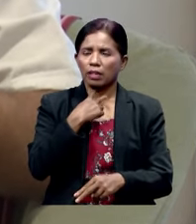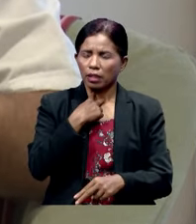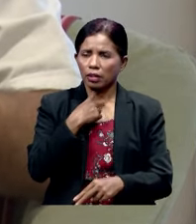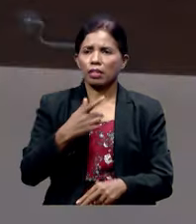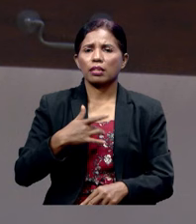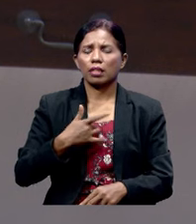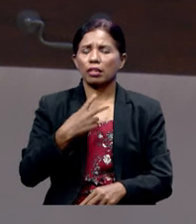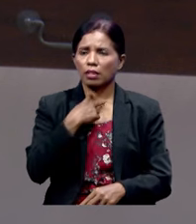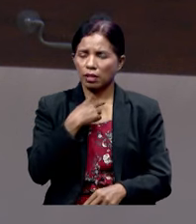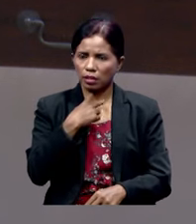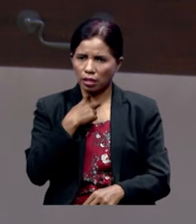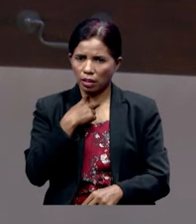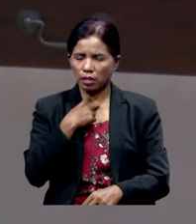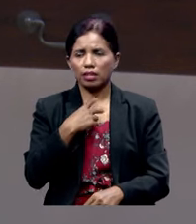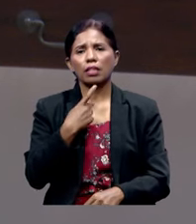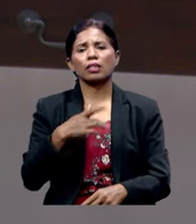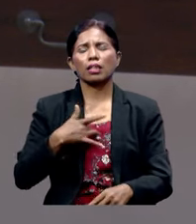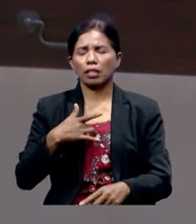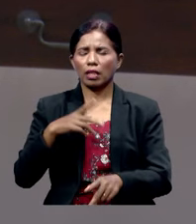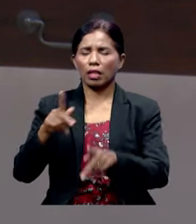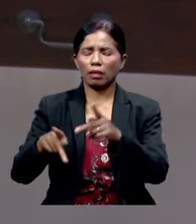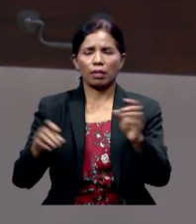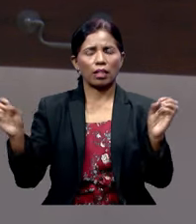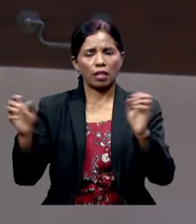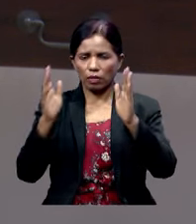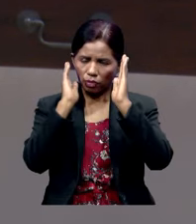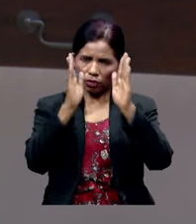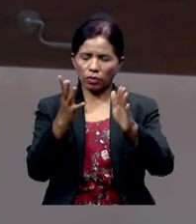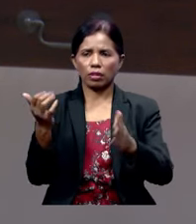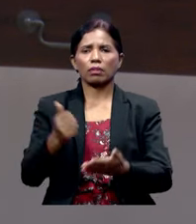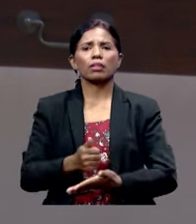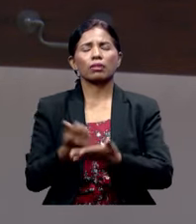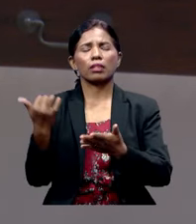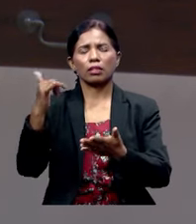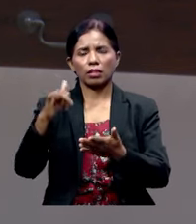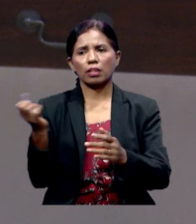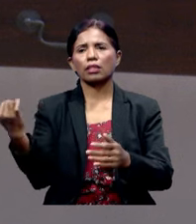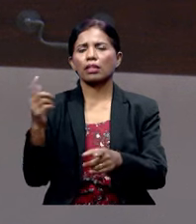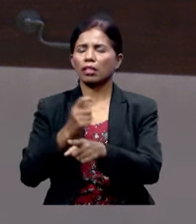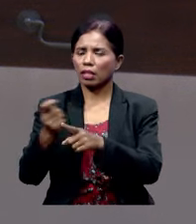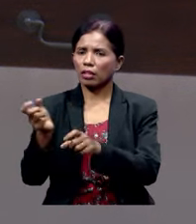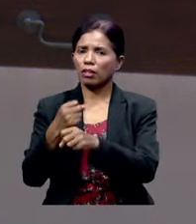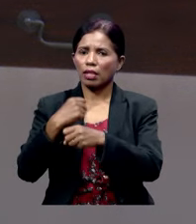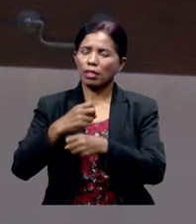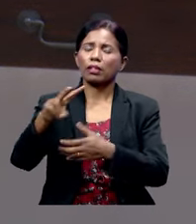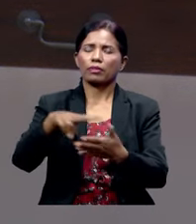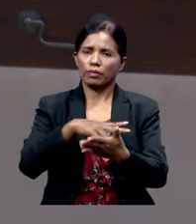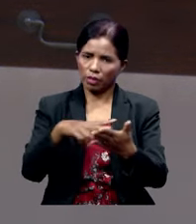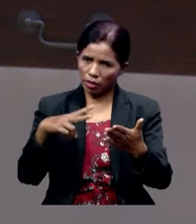sentido de exclusão e eles praticarão ainda mais a violência talvez